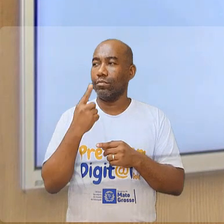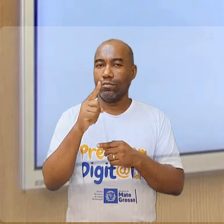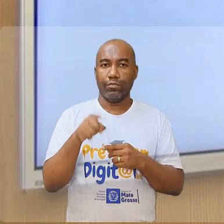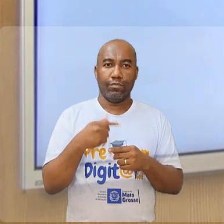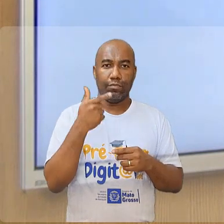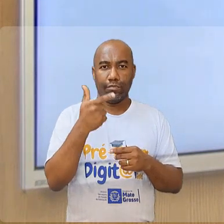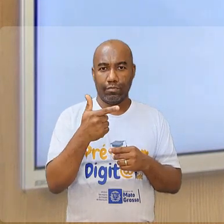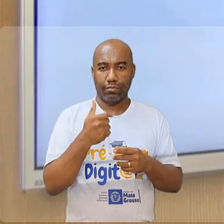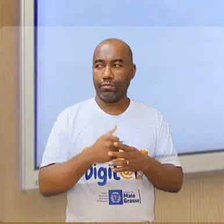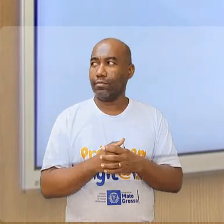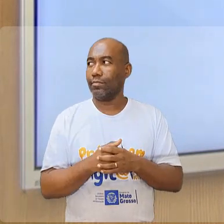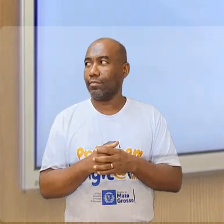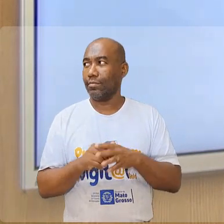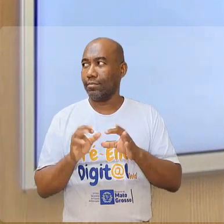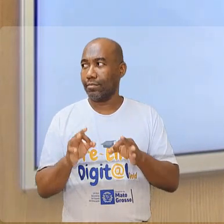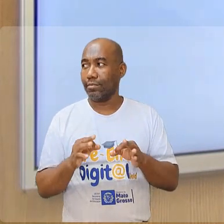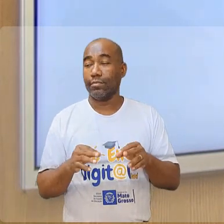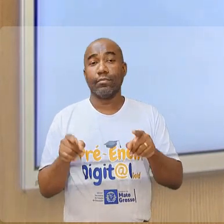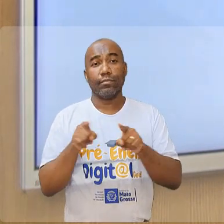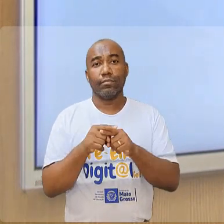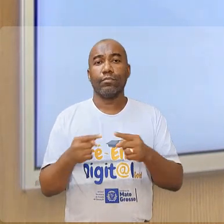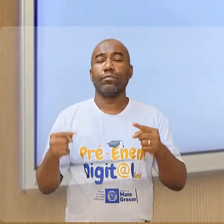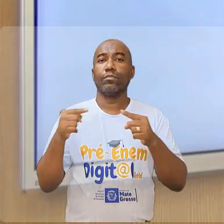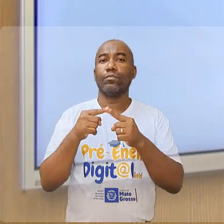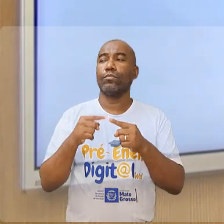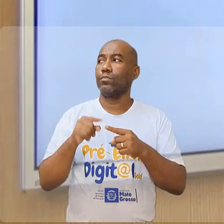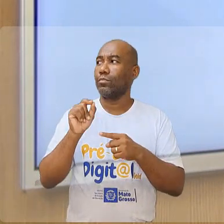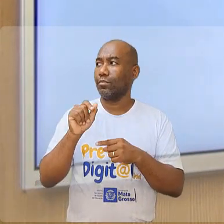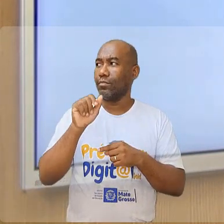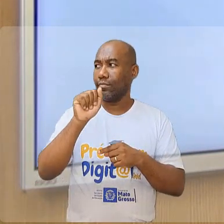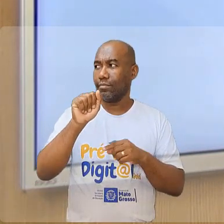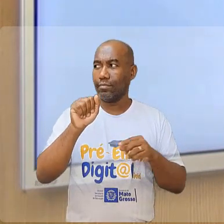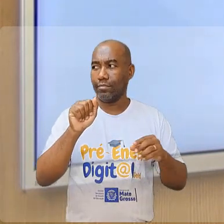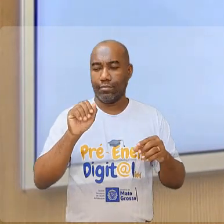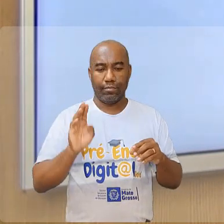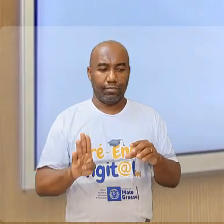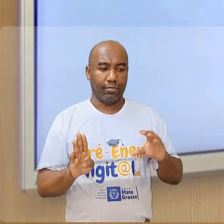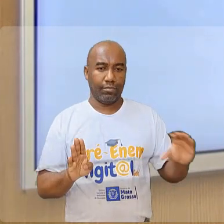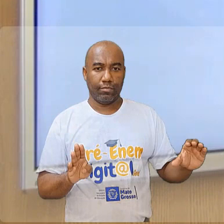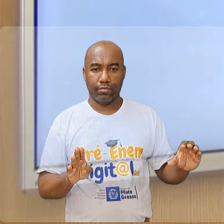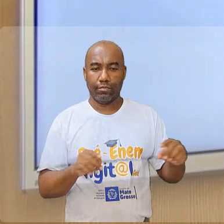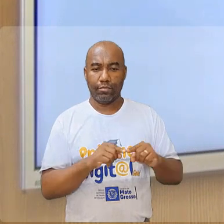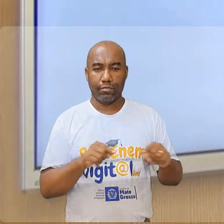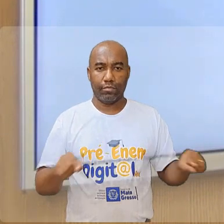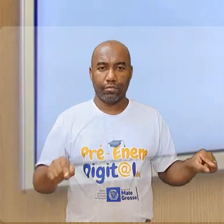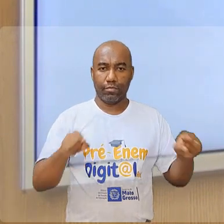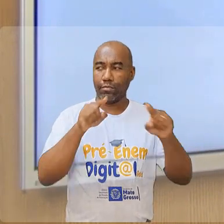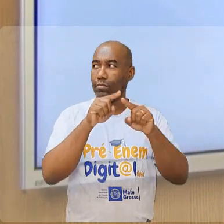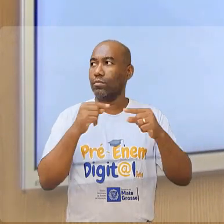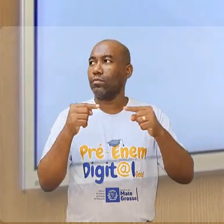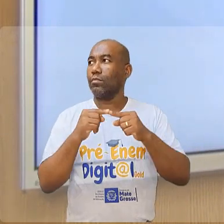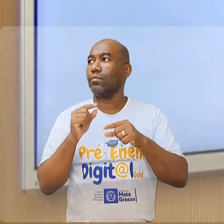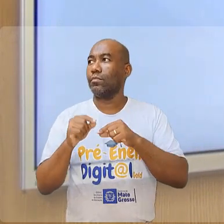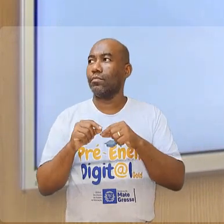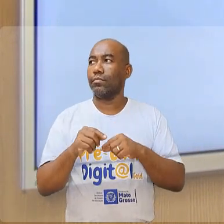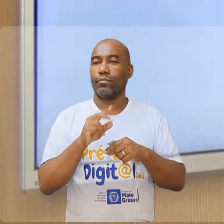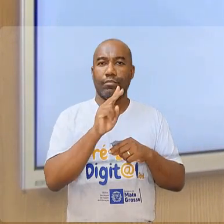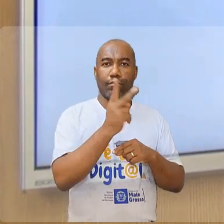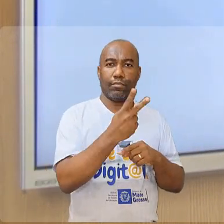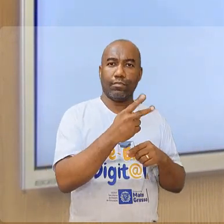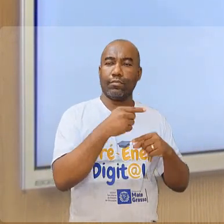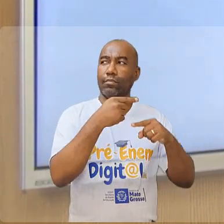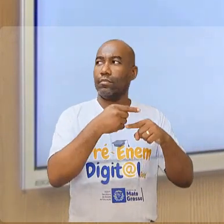1,2 ao quadrado beleza Ele é igual que eu passar aí para você e fala nossa Formosinha